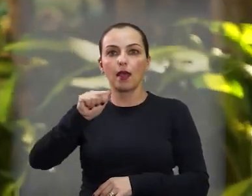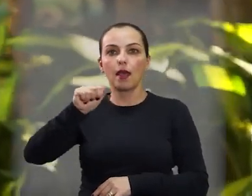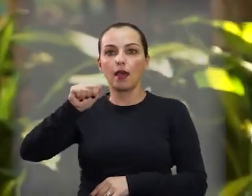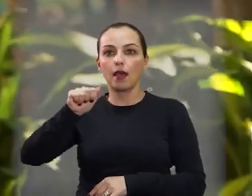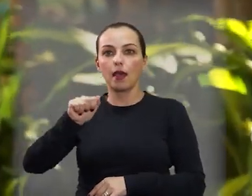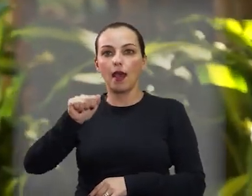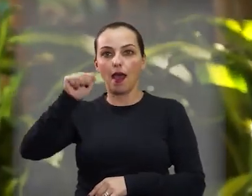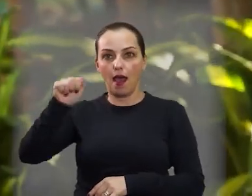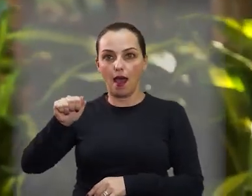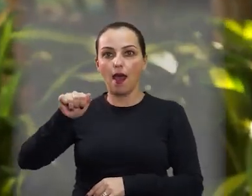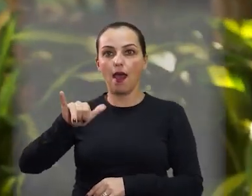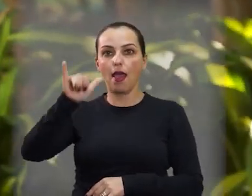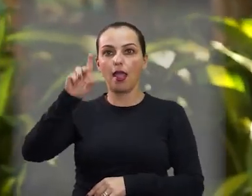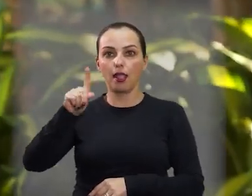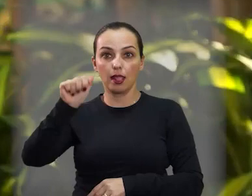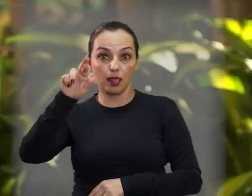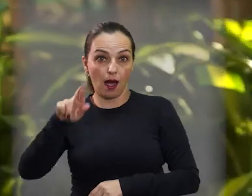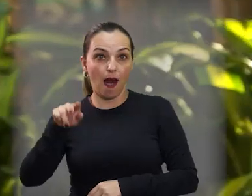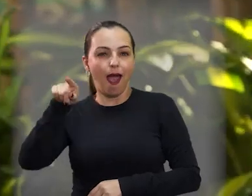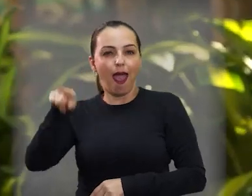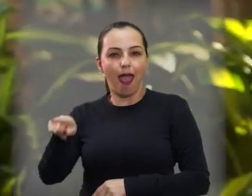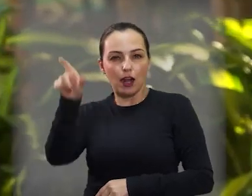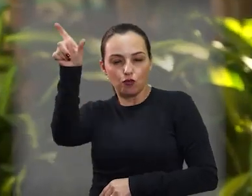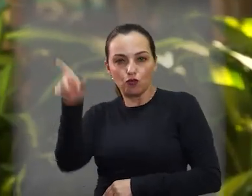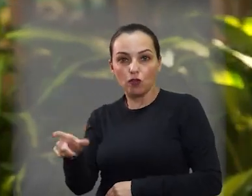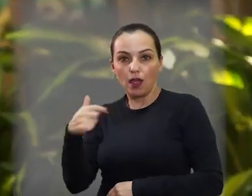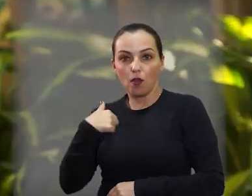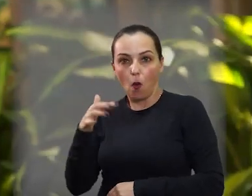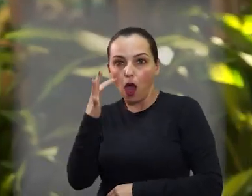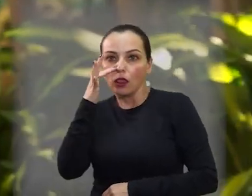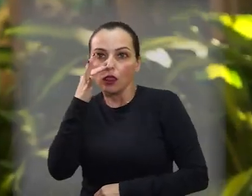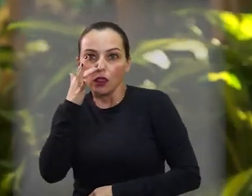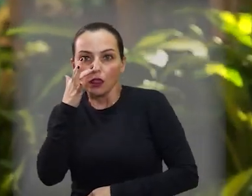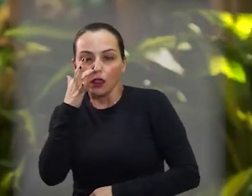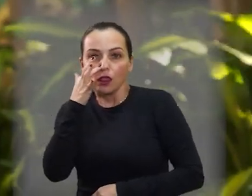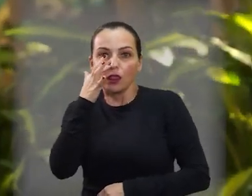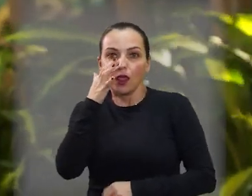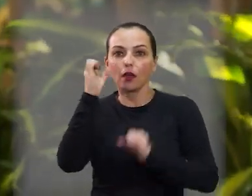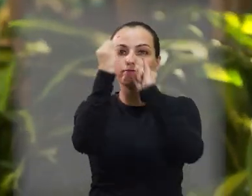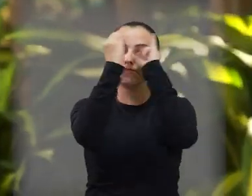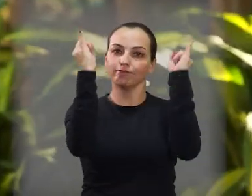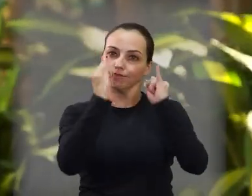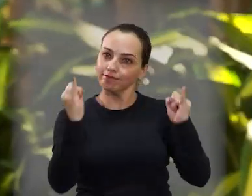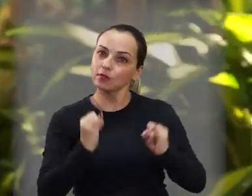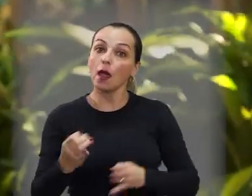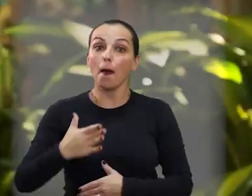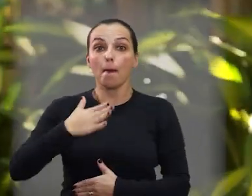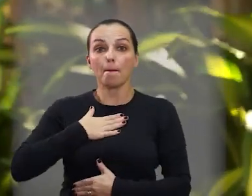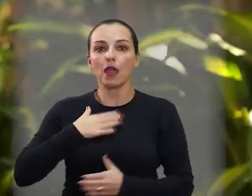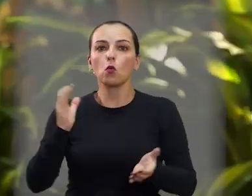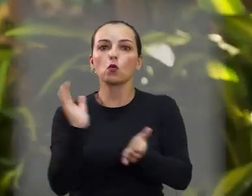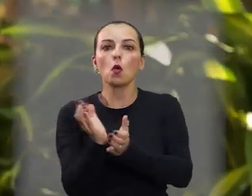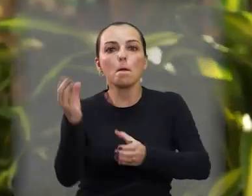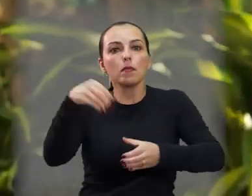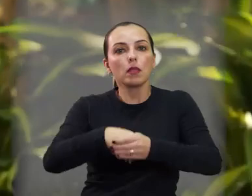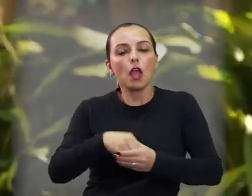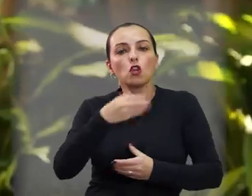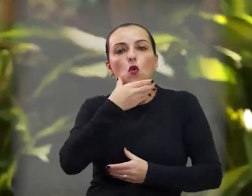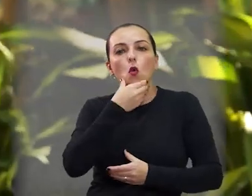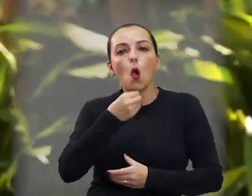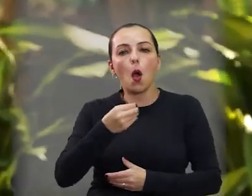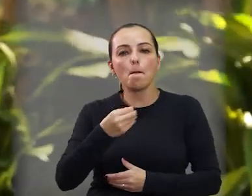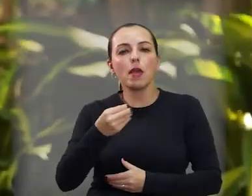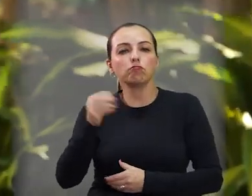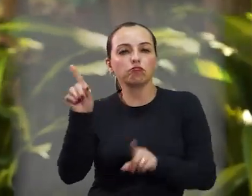Aidar, que são ídolos, né, que eu tenho. E o Bruno, da banda, ele escreveu uma música chamada